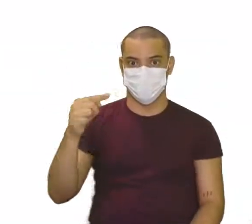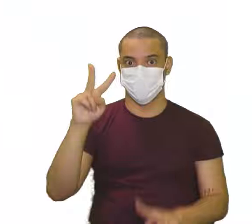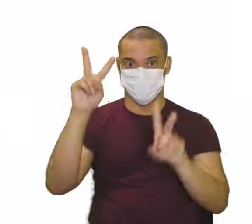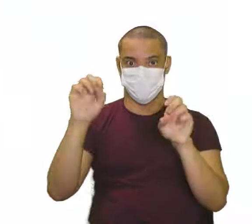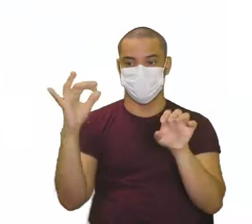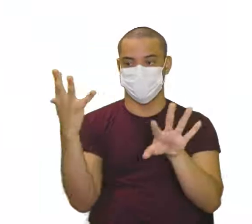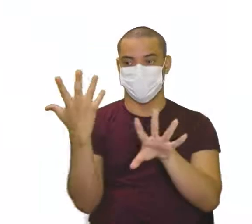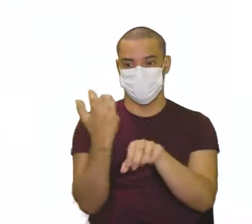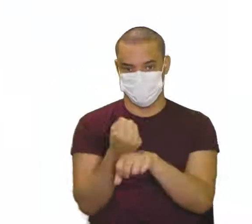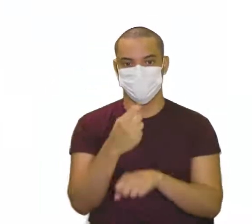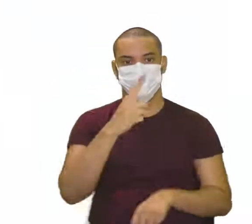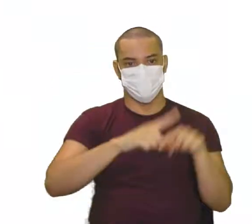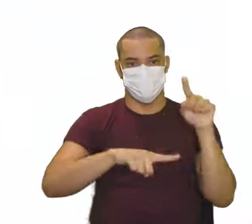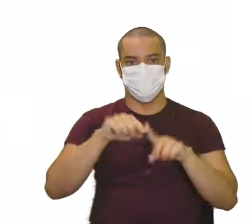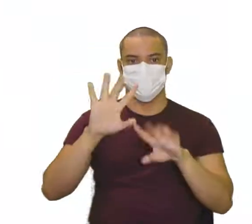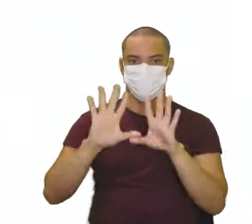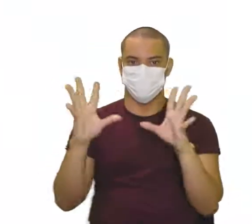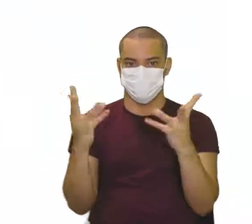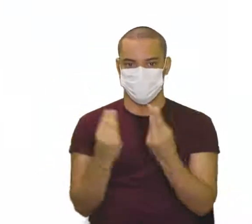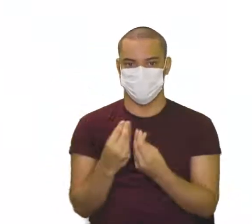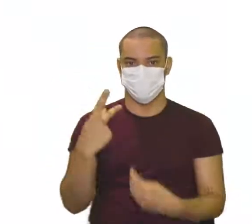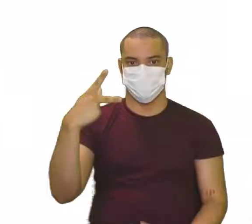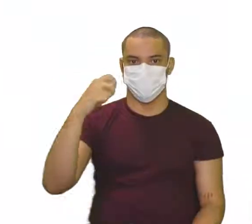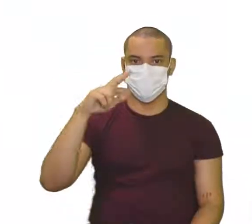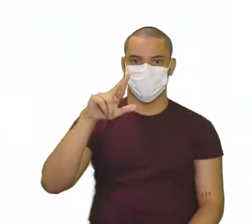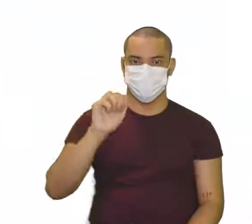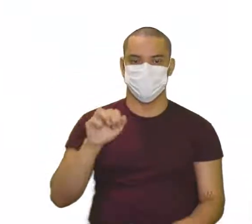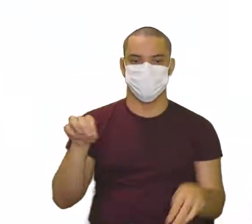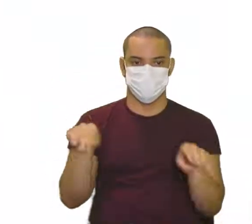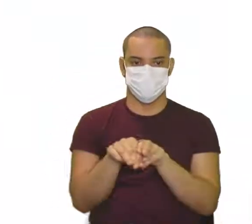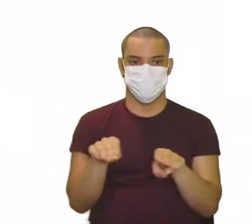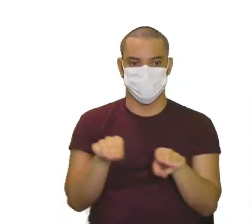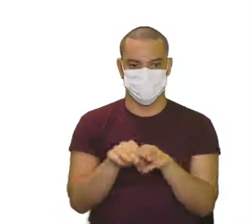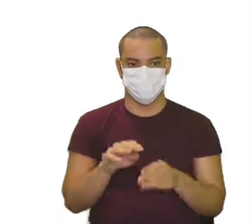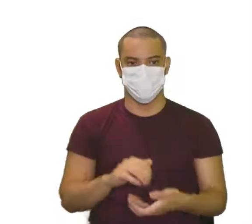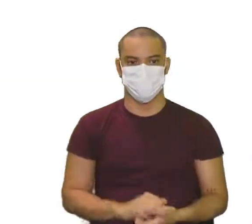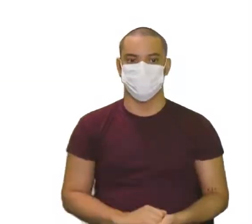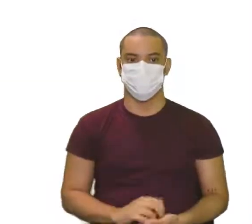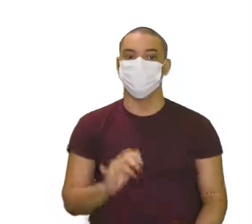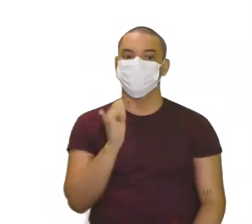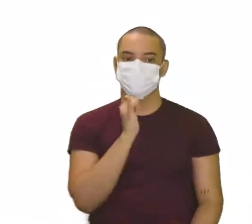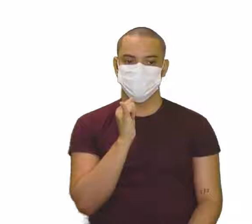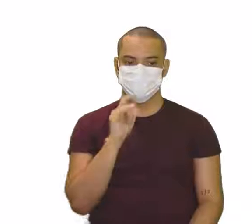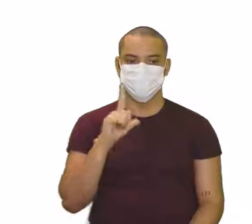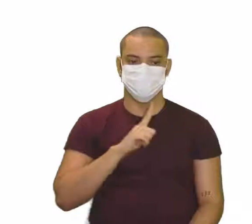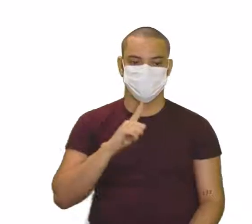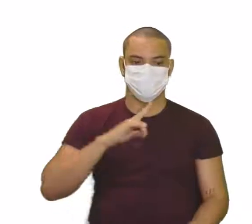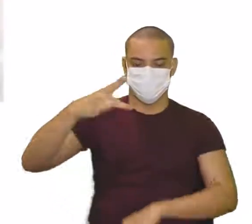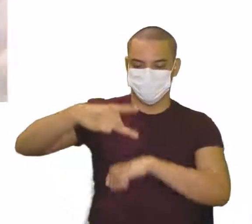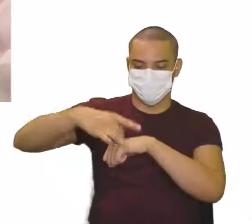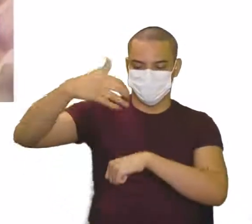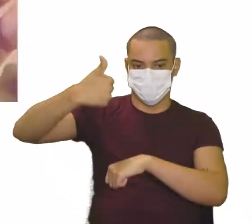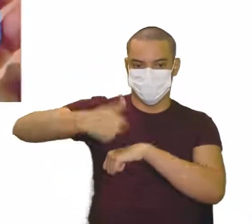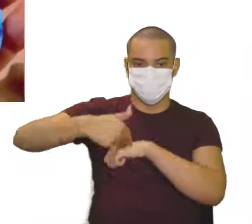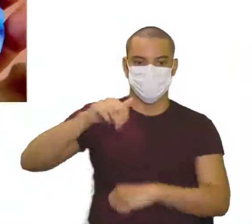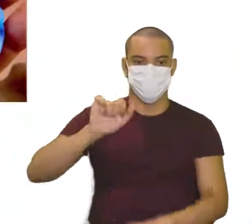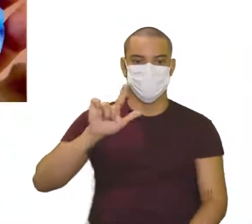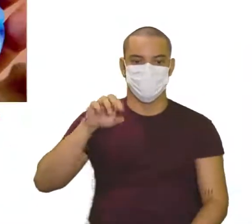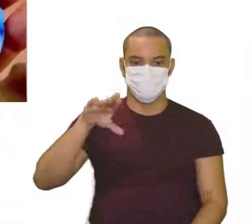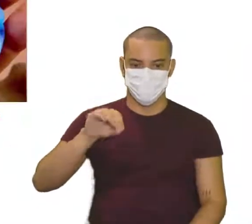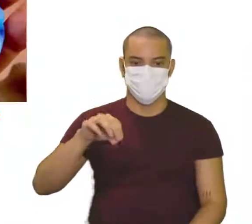atração, são substâncias paramagnéticas, ok? E aqui, como exemplo, nós temos o que? O alumínio,